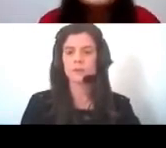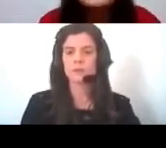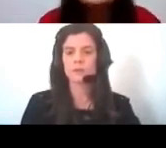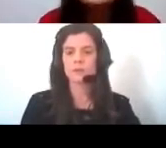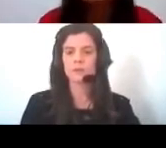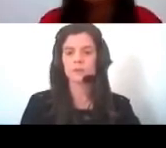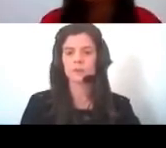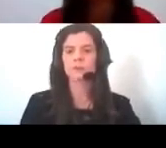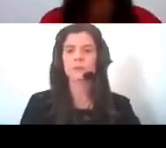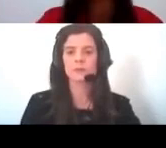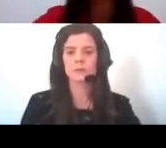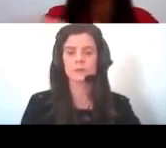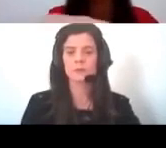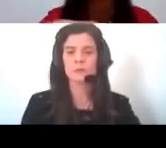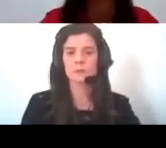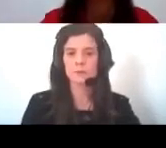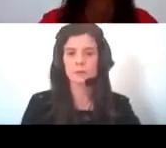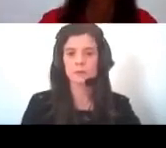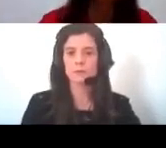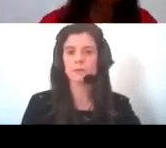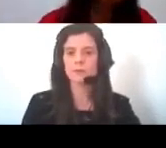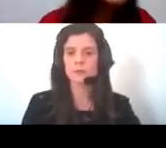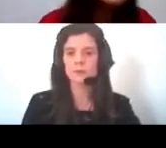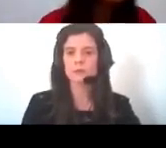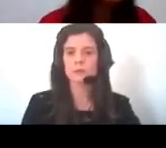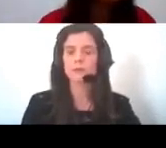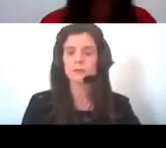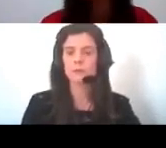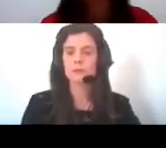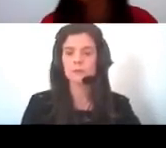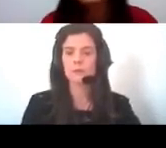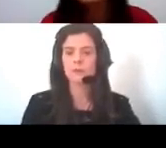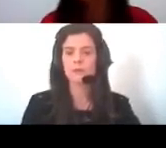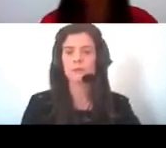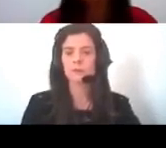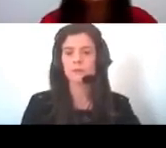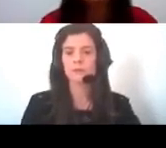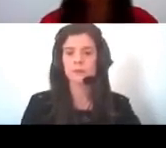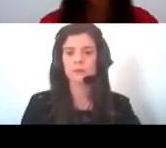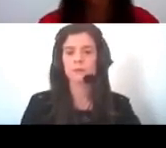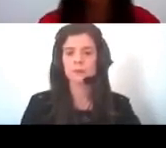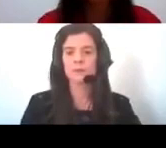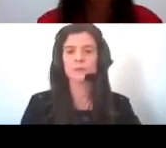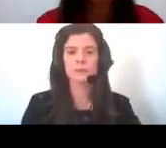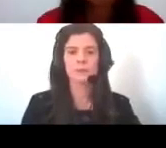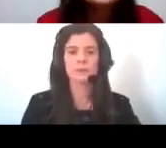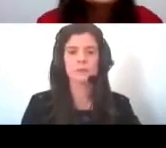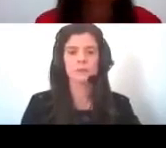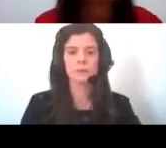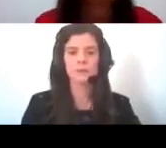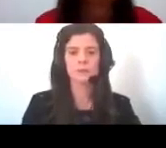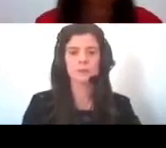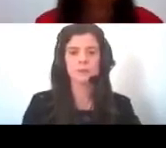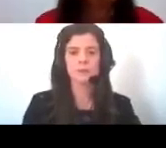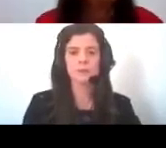setor privado, né? Então, ela faz todo esse intermédio entre as empresas e entre o poder público. Por que é